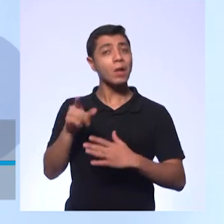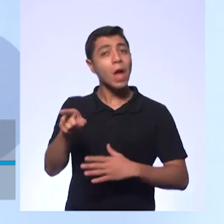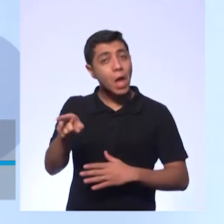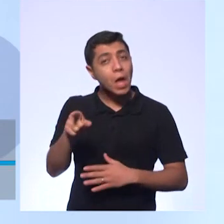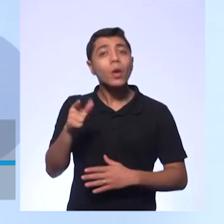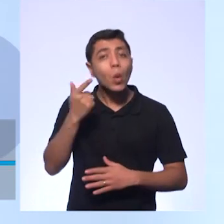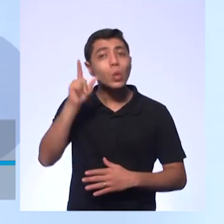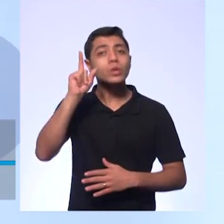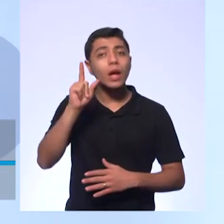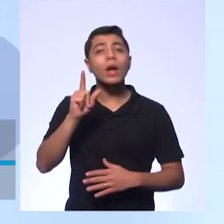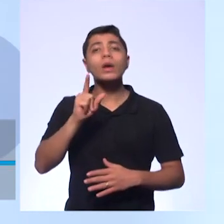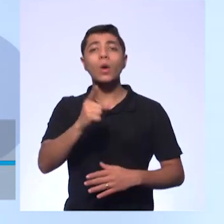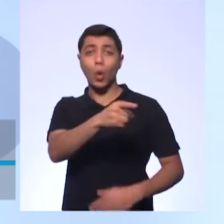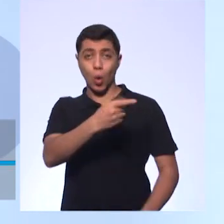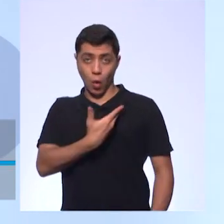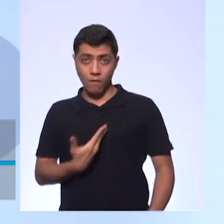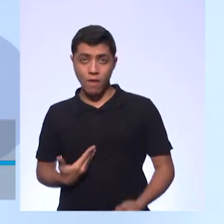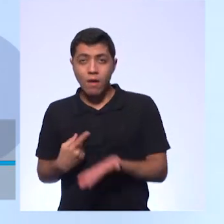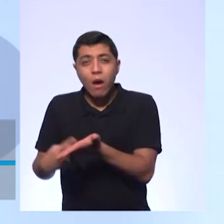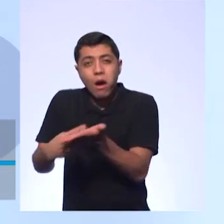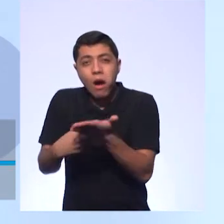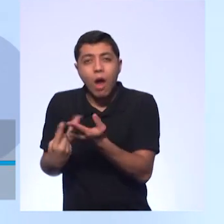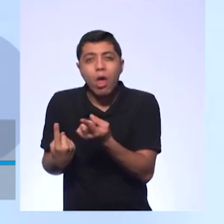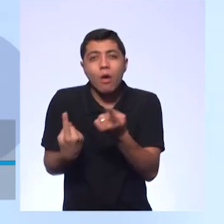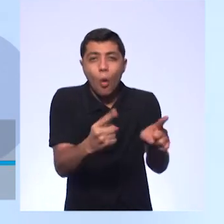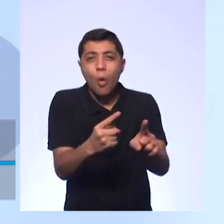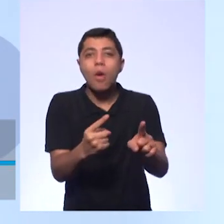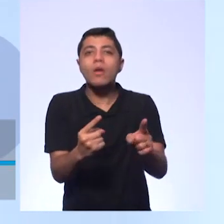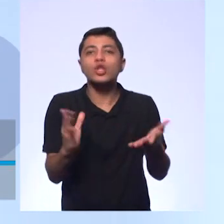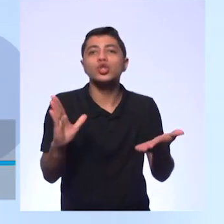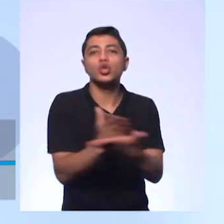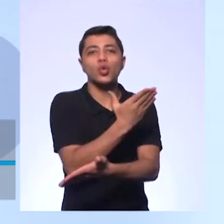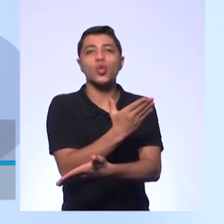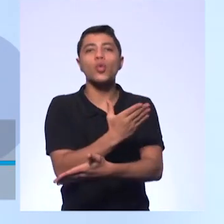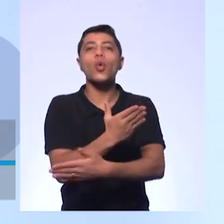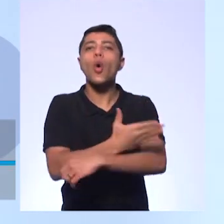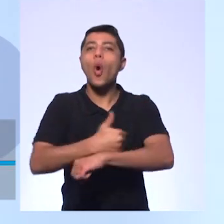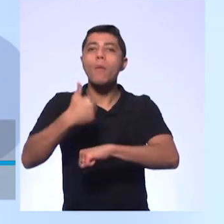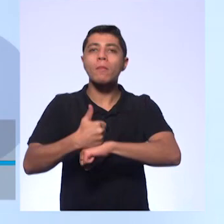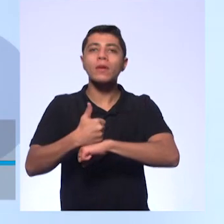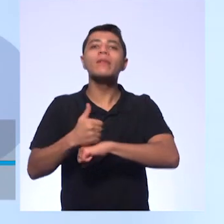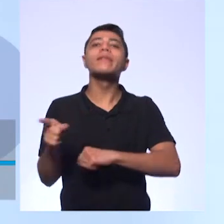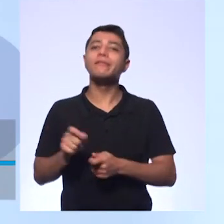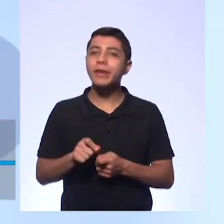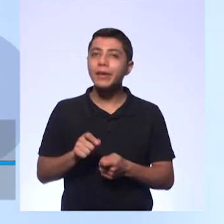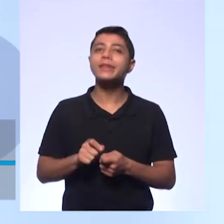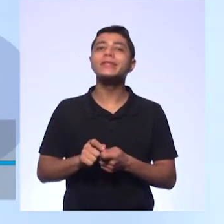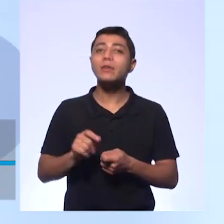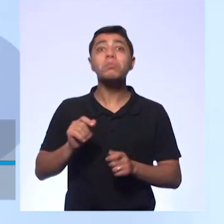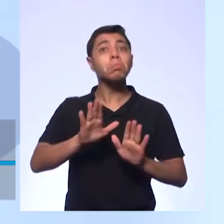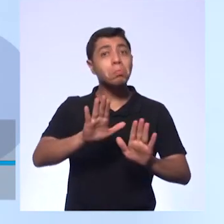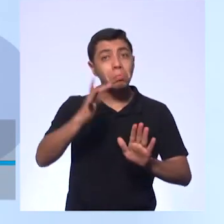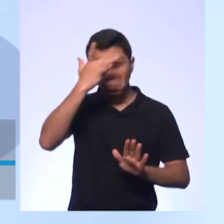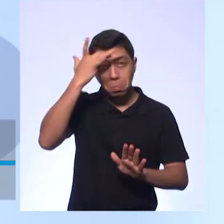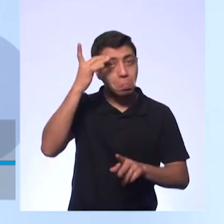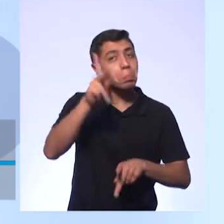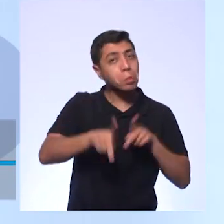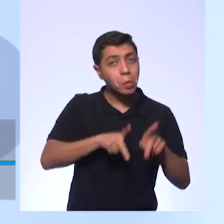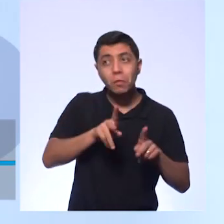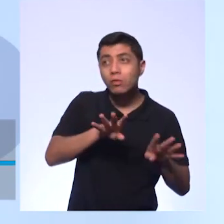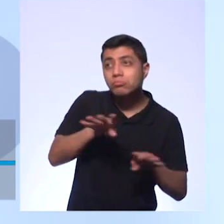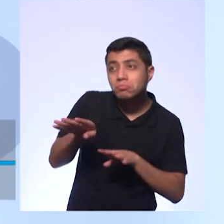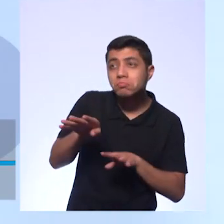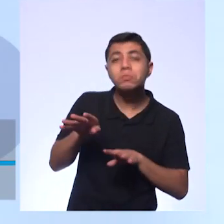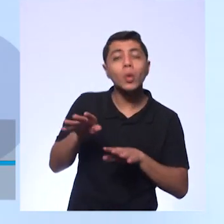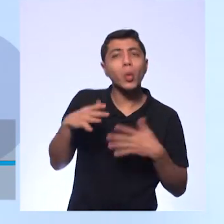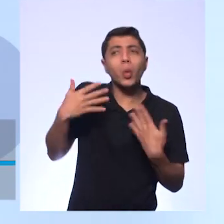porque aquele processo que já estava descambando para a violência, né, e para a oposição violenta entre dois grupos, o povo também não